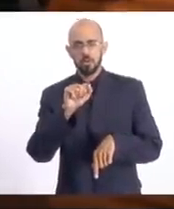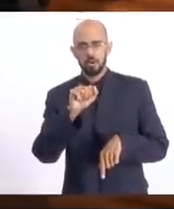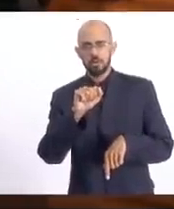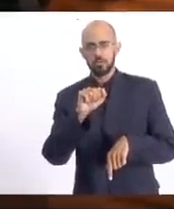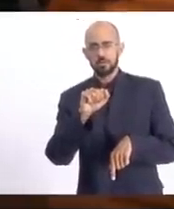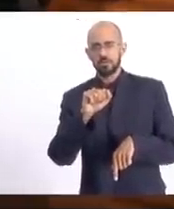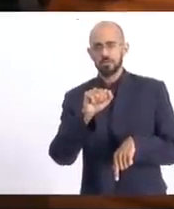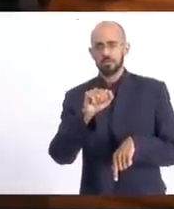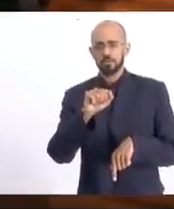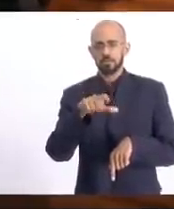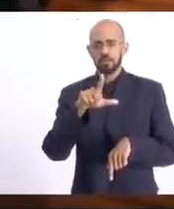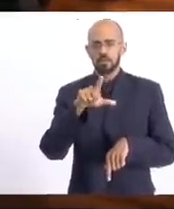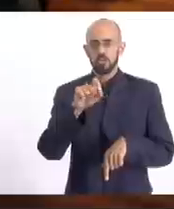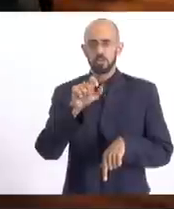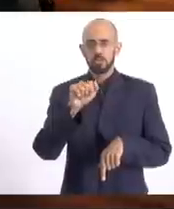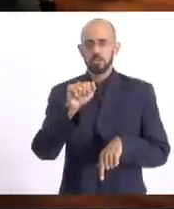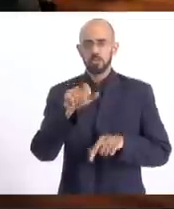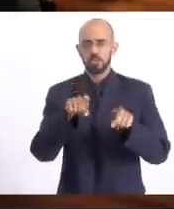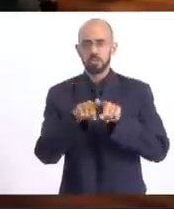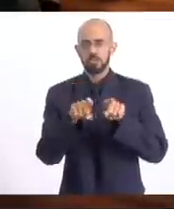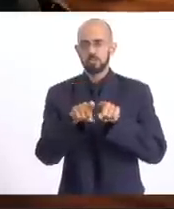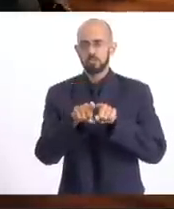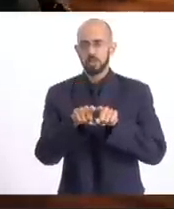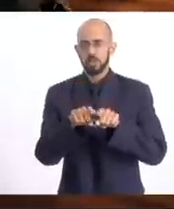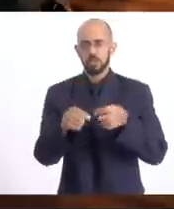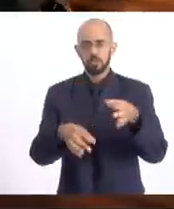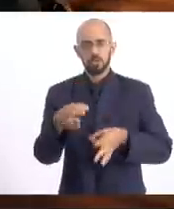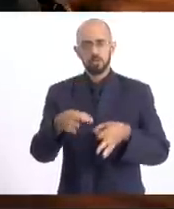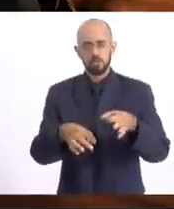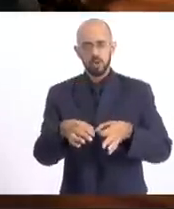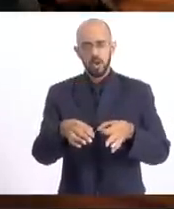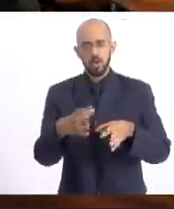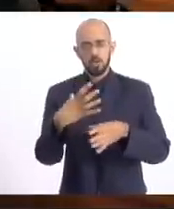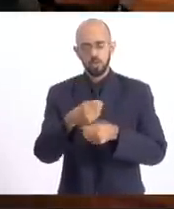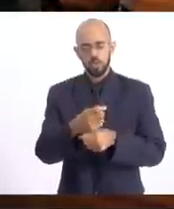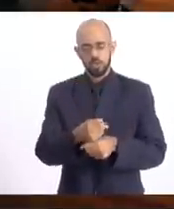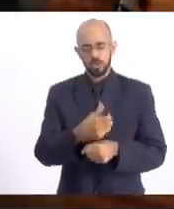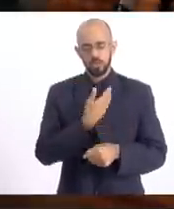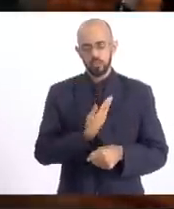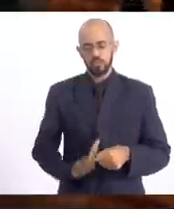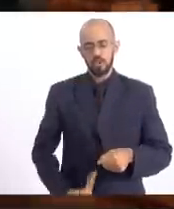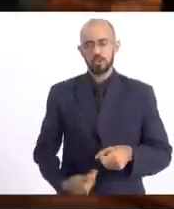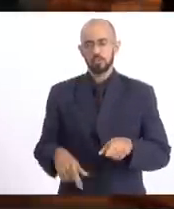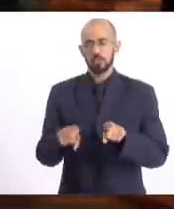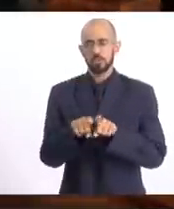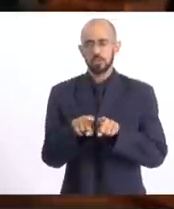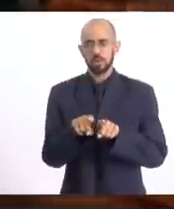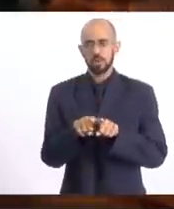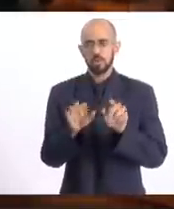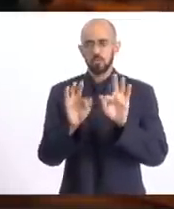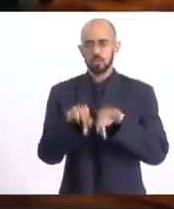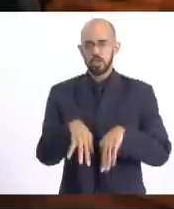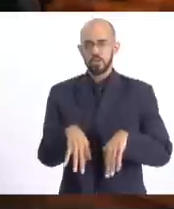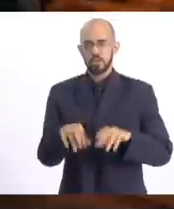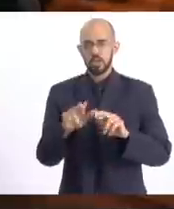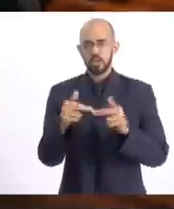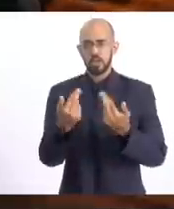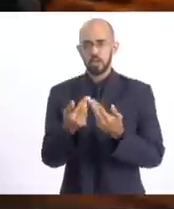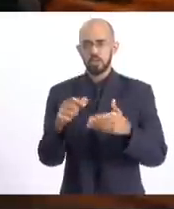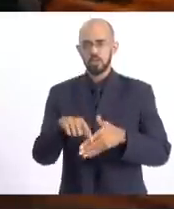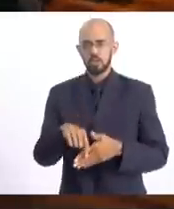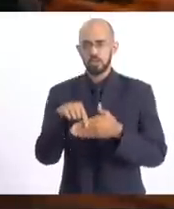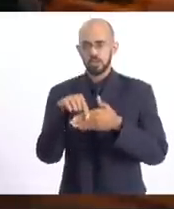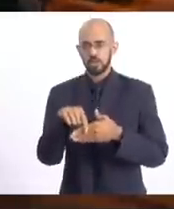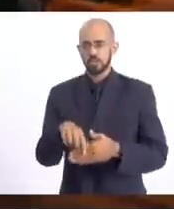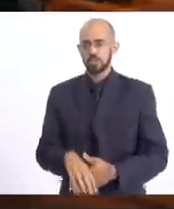também, ó. Lua e as contas do tribunal e conta do governo. Ok? Está encerrada a reunião de líderes.